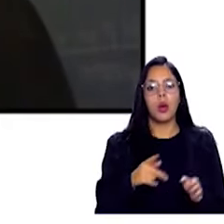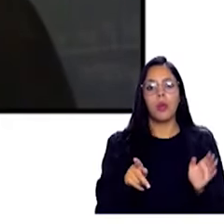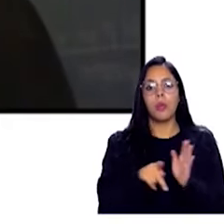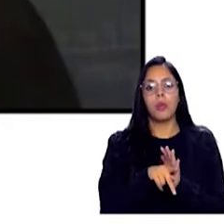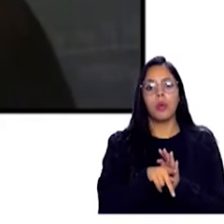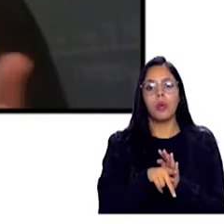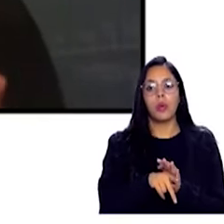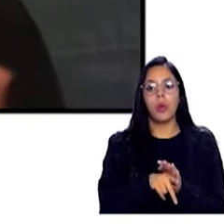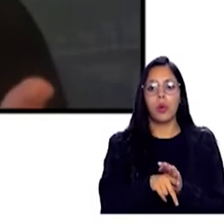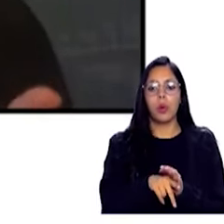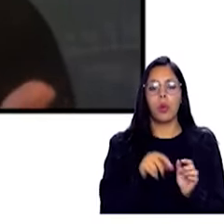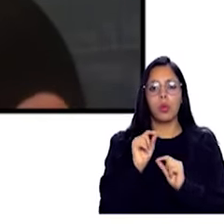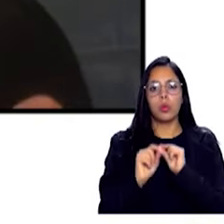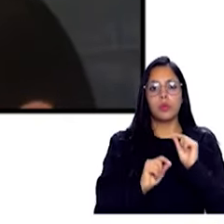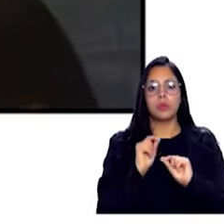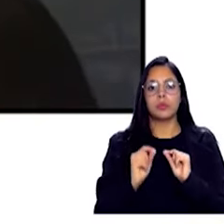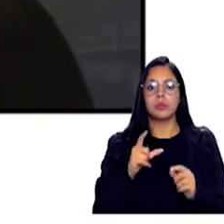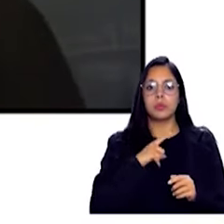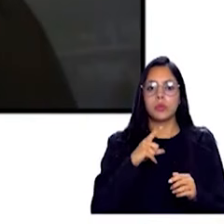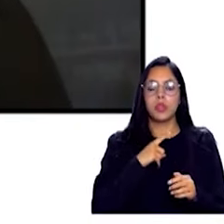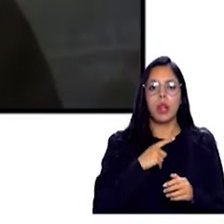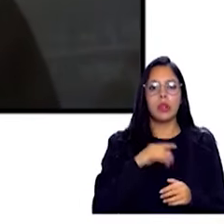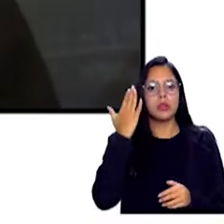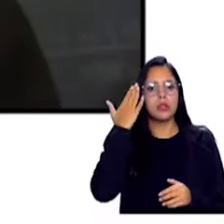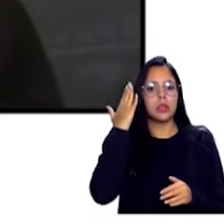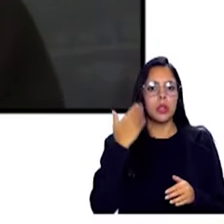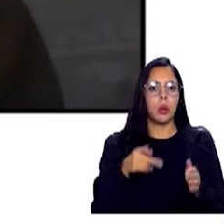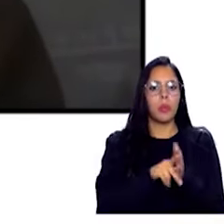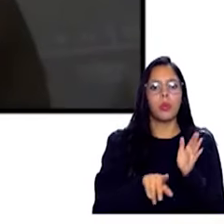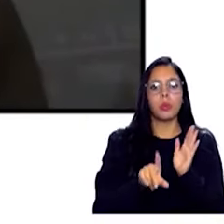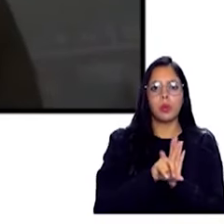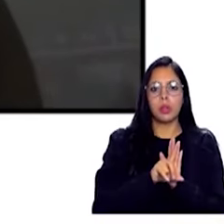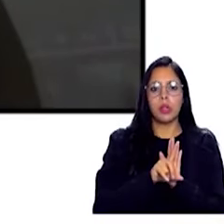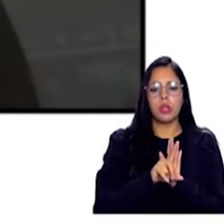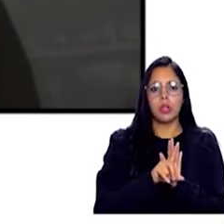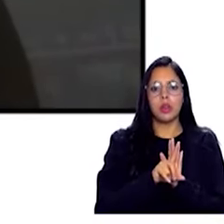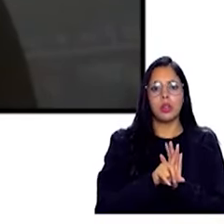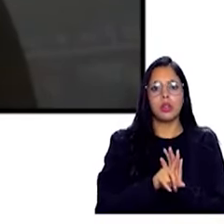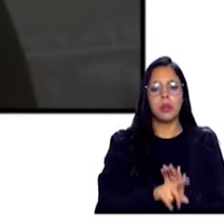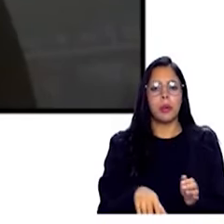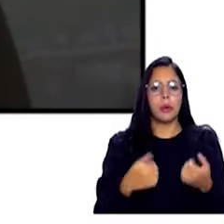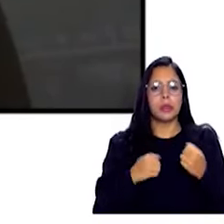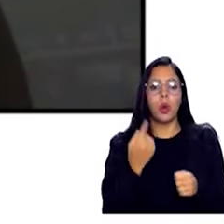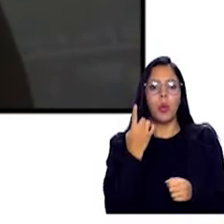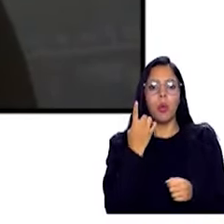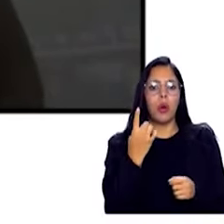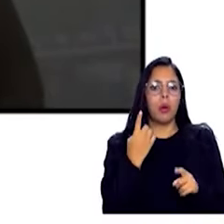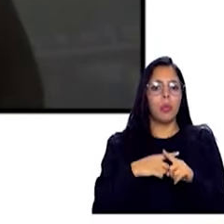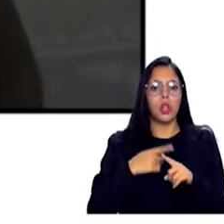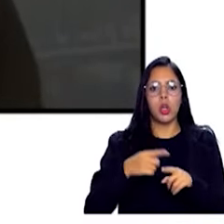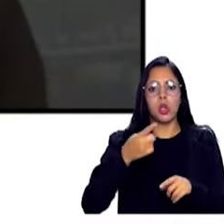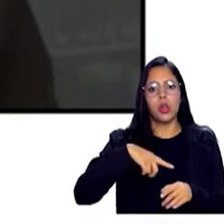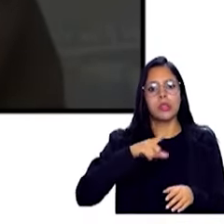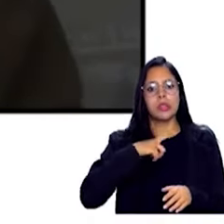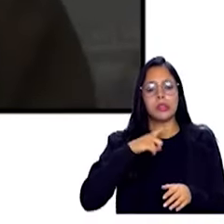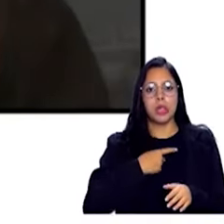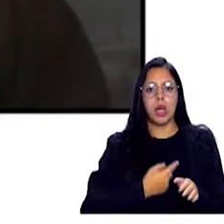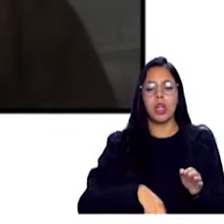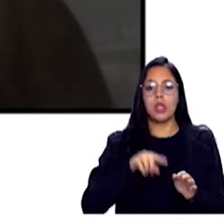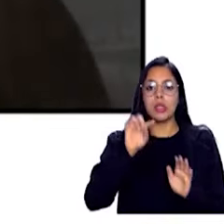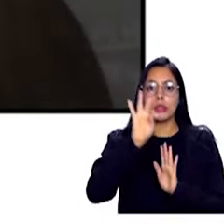porque a interpretação é inexorável né Nós não temos dois textos Nós temos dois textos necessariamente interpretados né